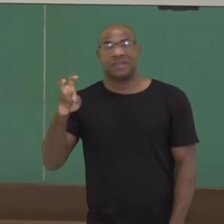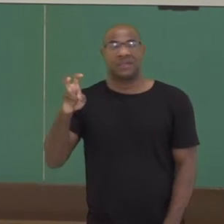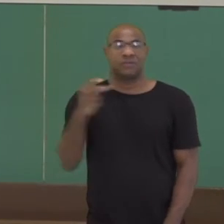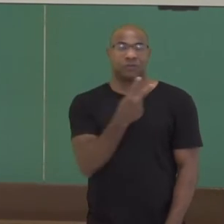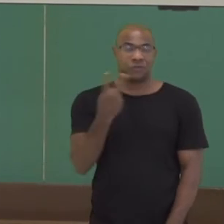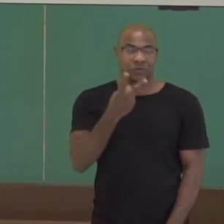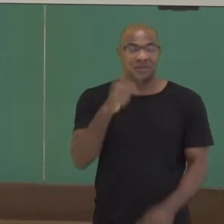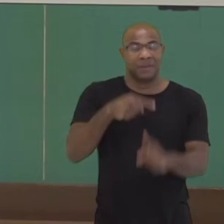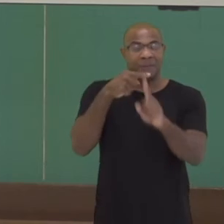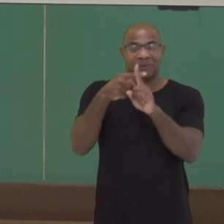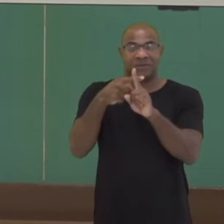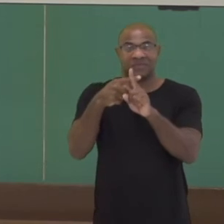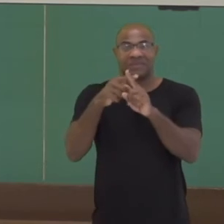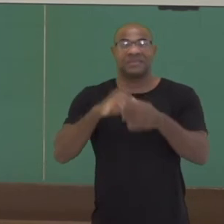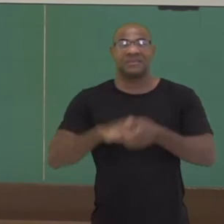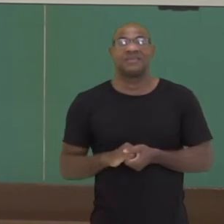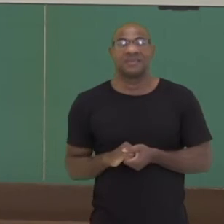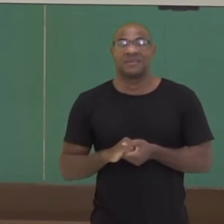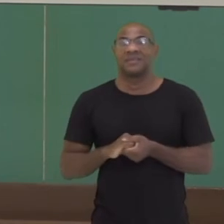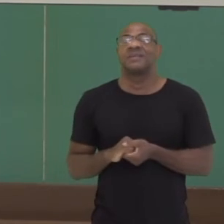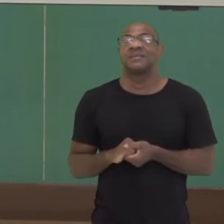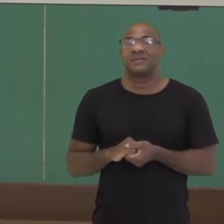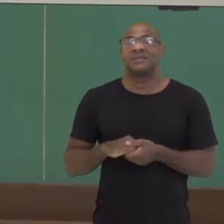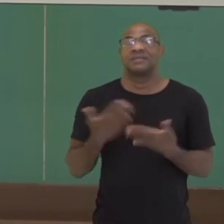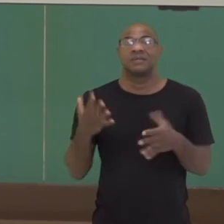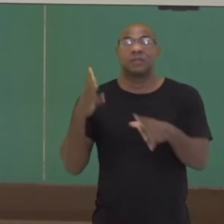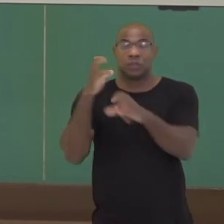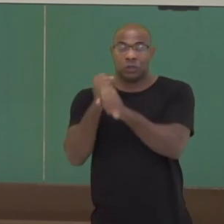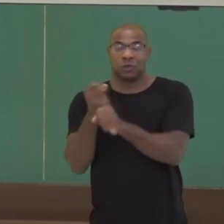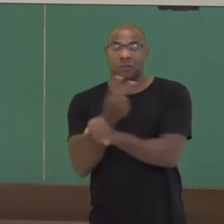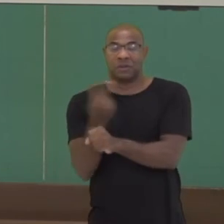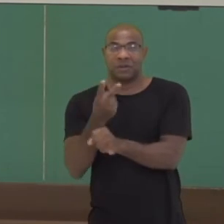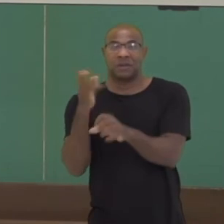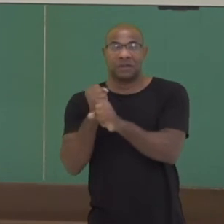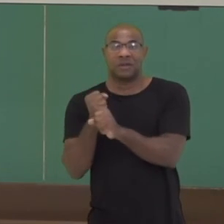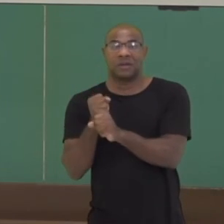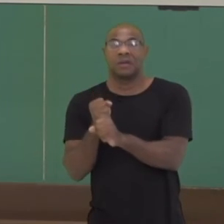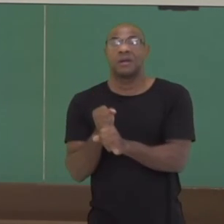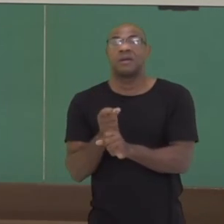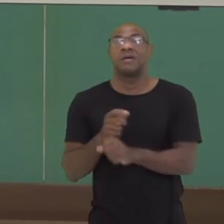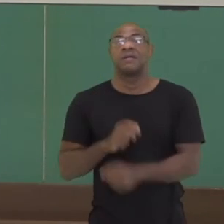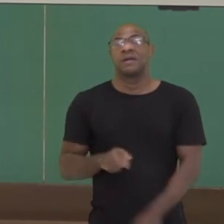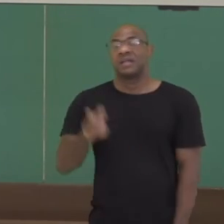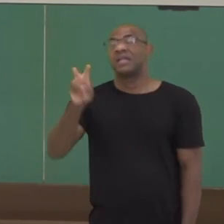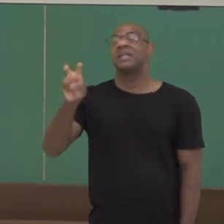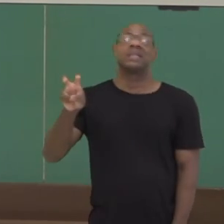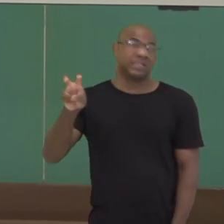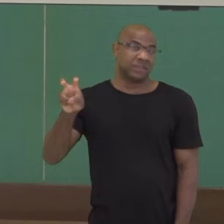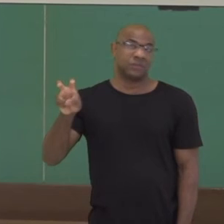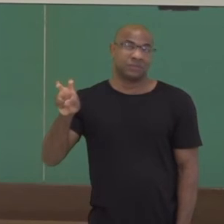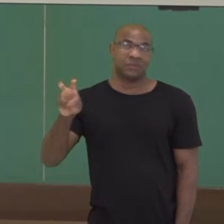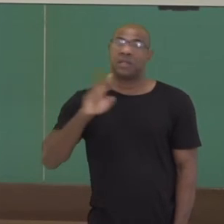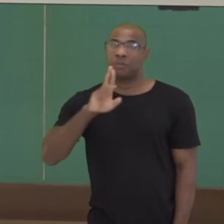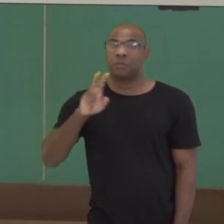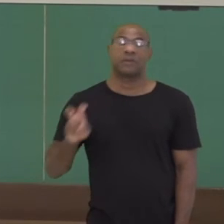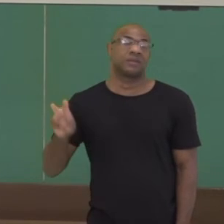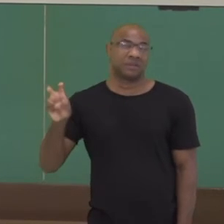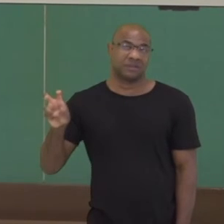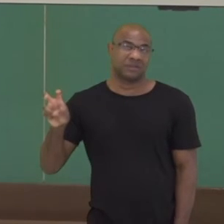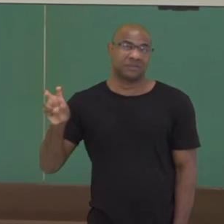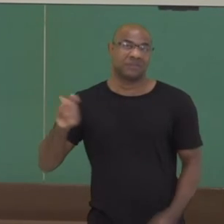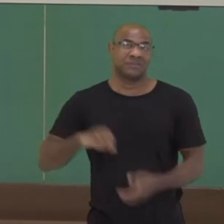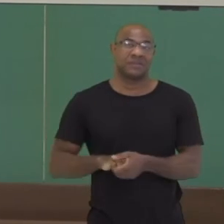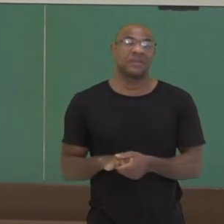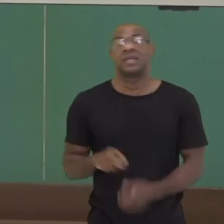aqui, ó, os dois 2,5 são positivos, então eu somo, que vai dar 5 inteiros. E desses